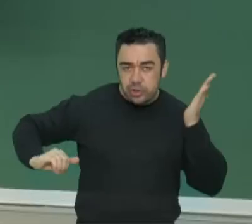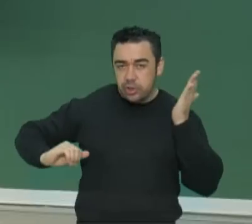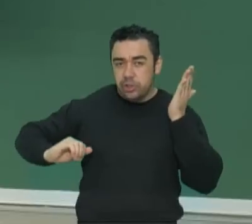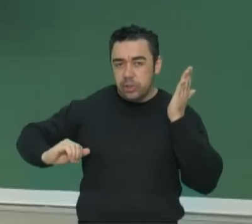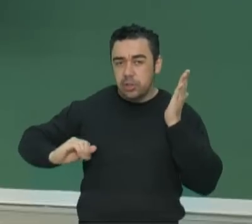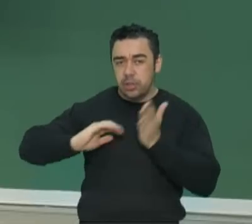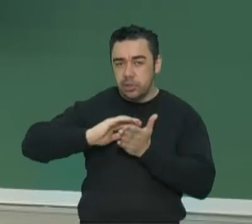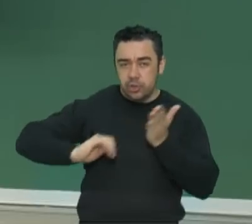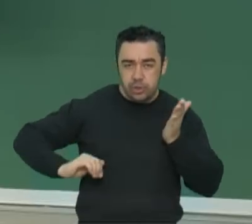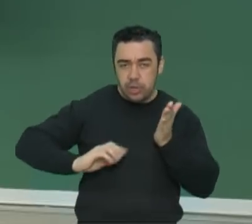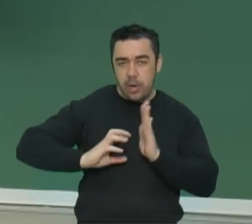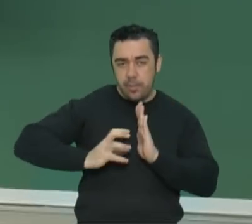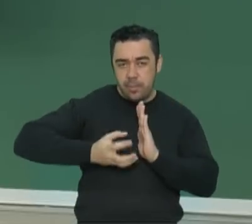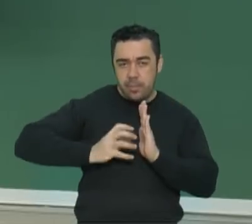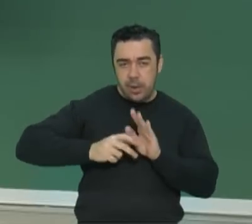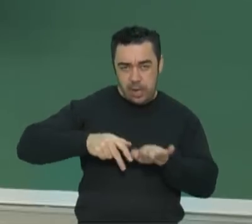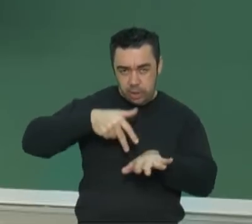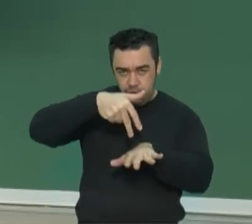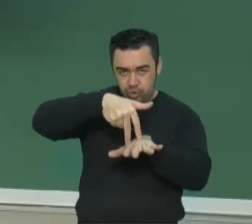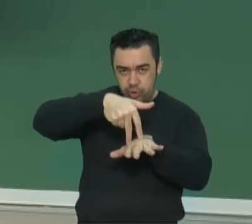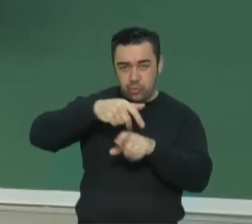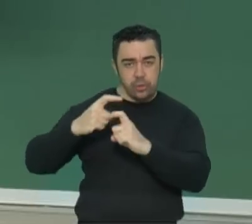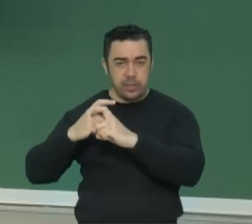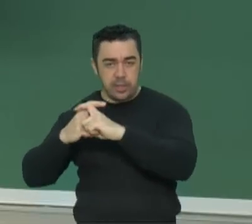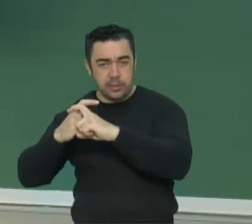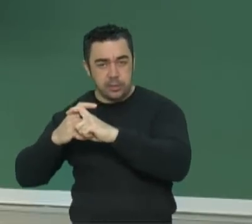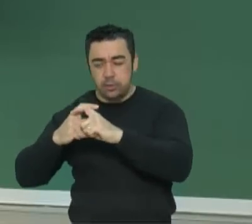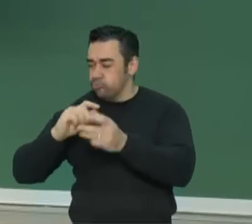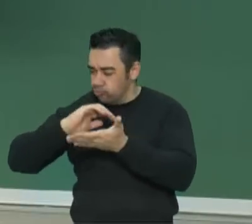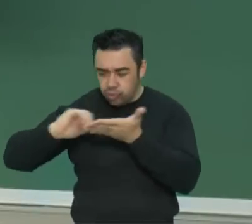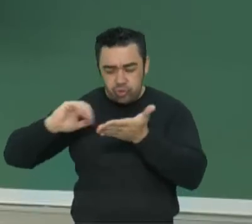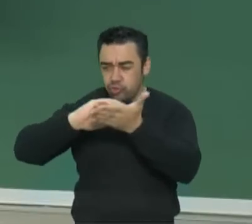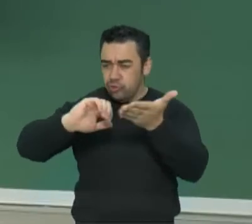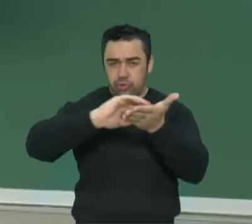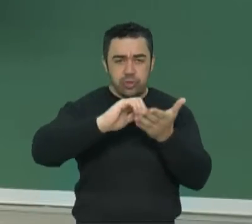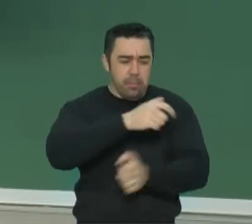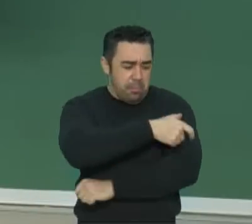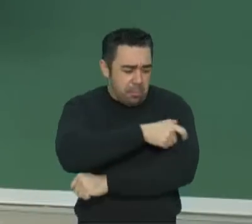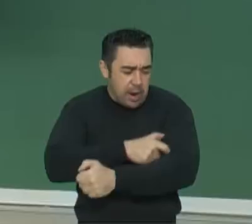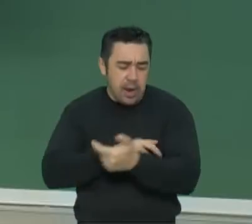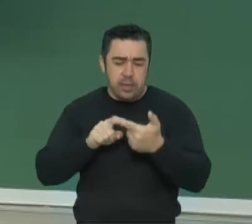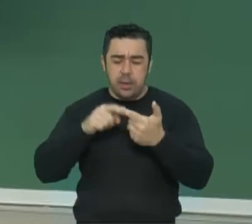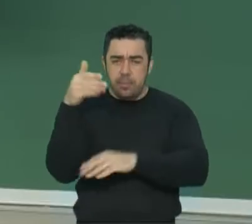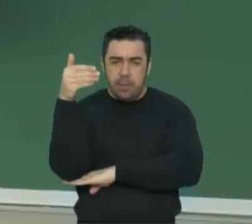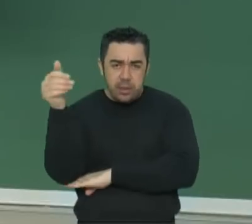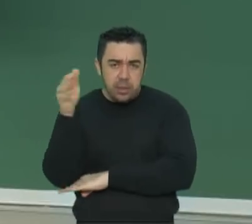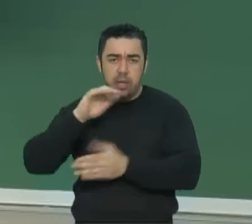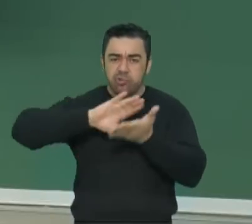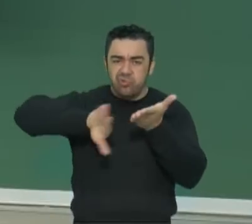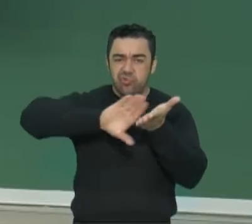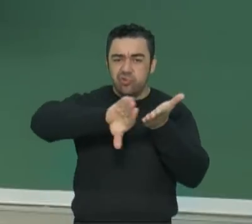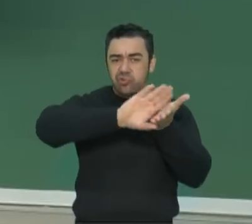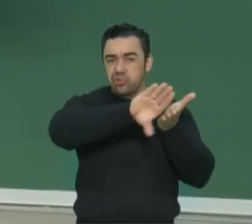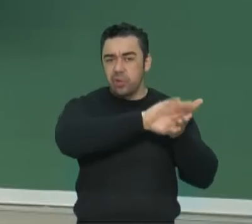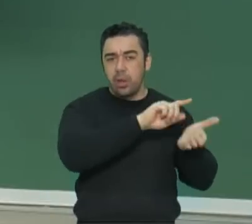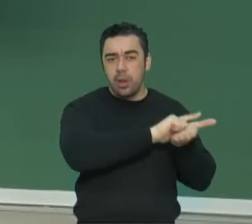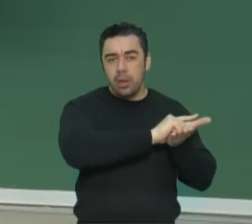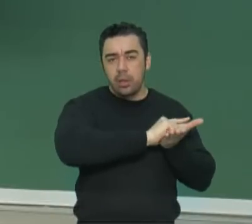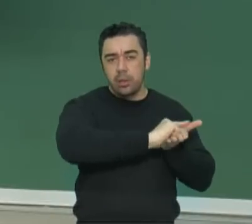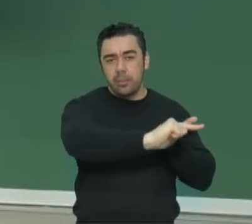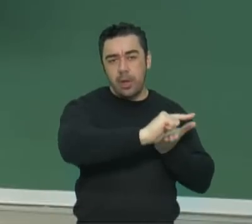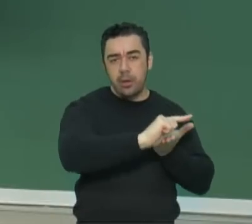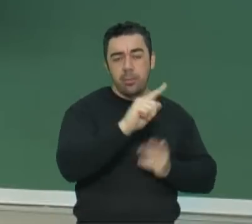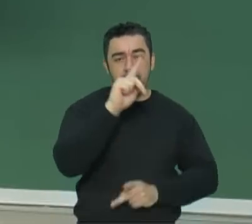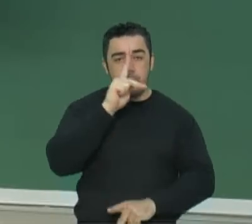desnazificação da Alemanha. Ou seja, tirar símbolos alemães do país, fazer a